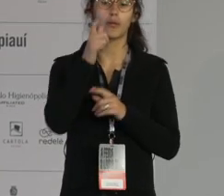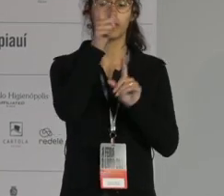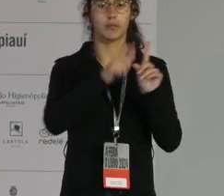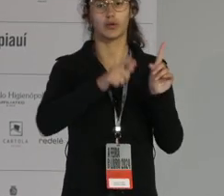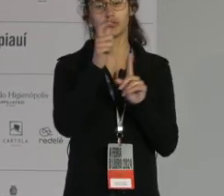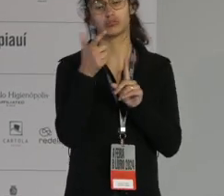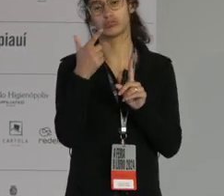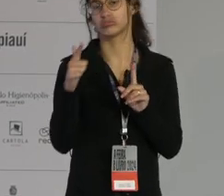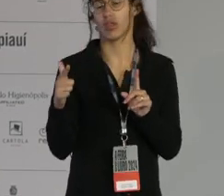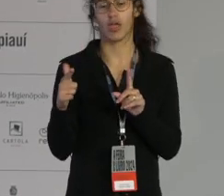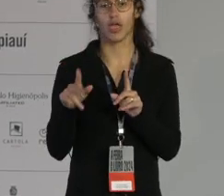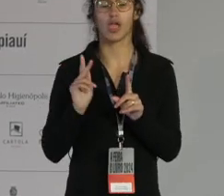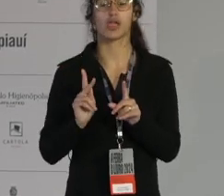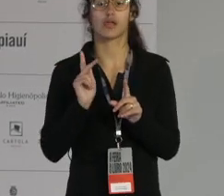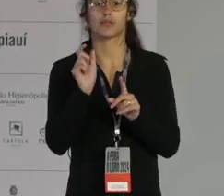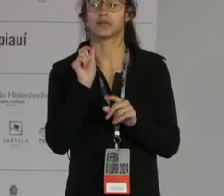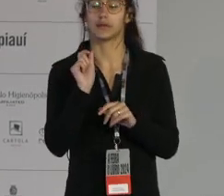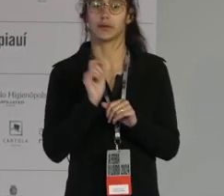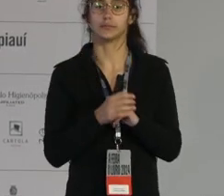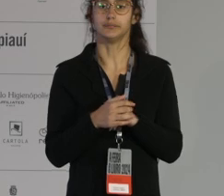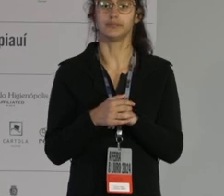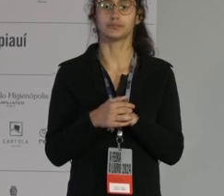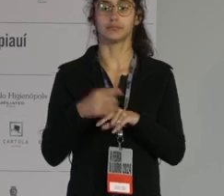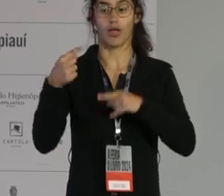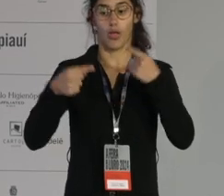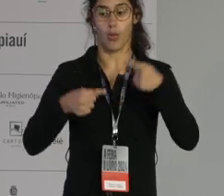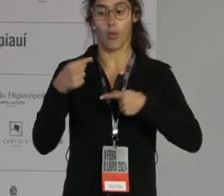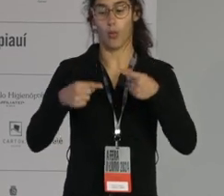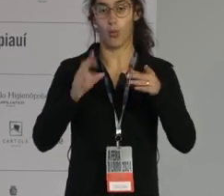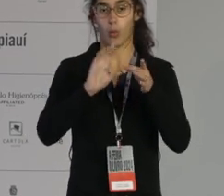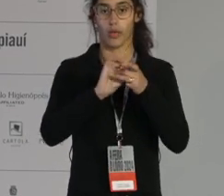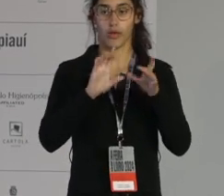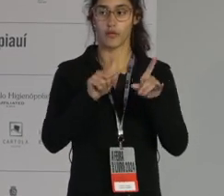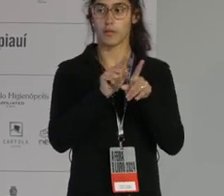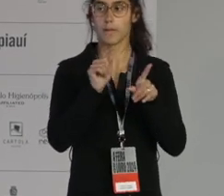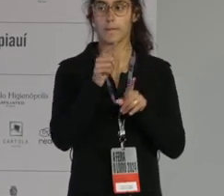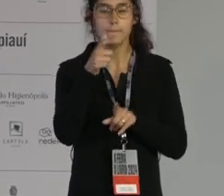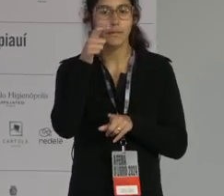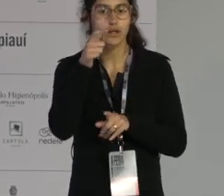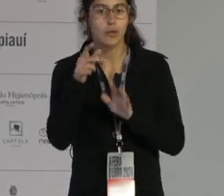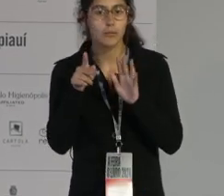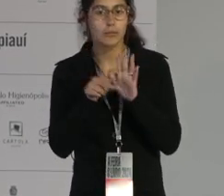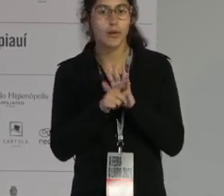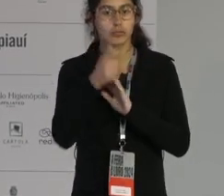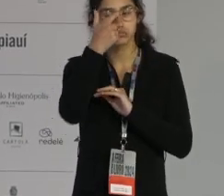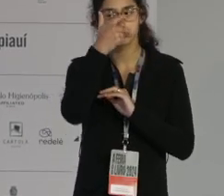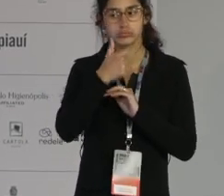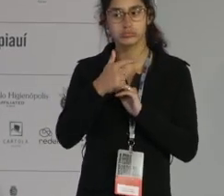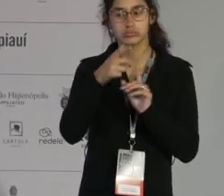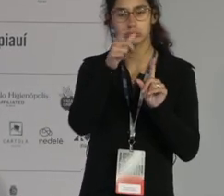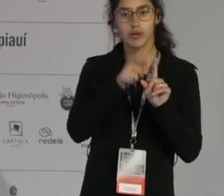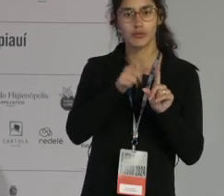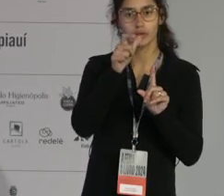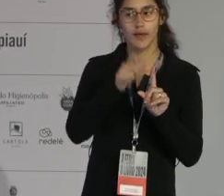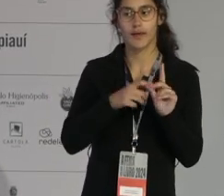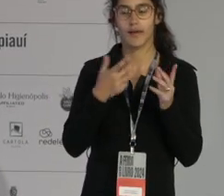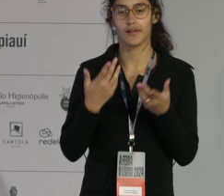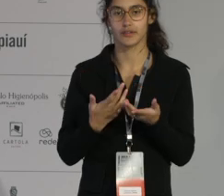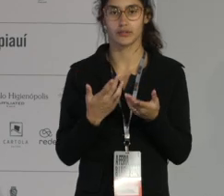Assim, é sempre muito discurso em direto livre, é a manifestação do mundo do personagem. Né?